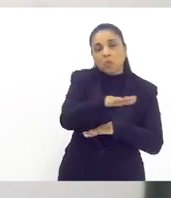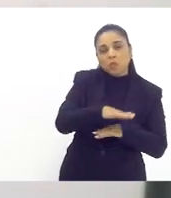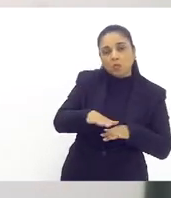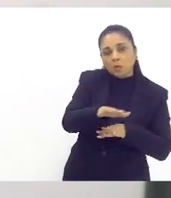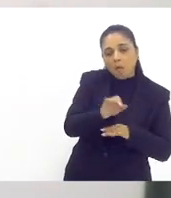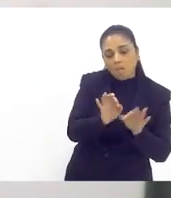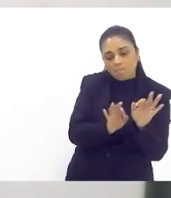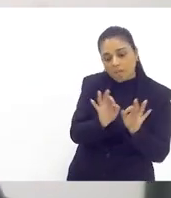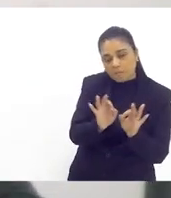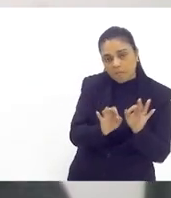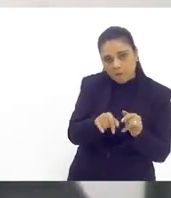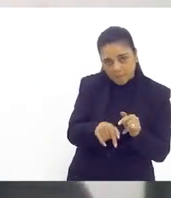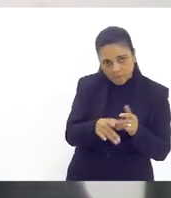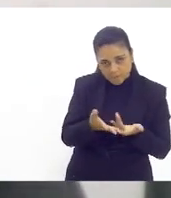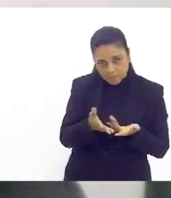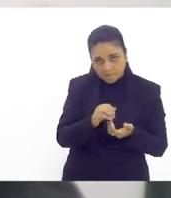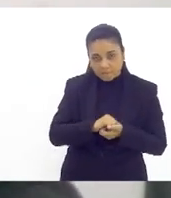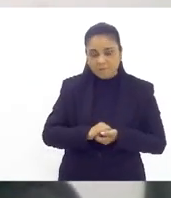planejar